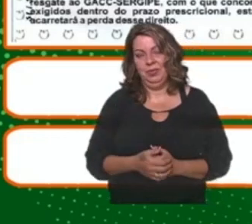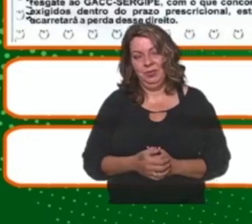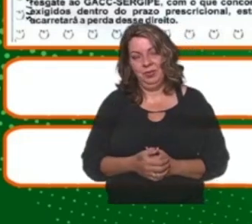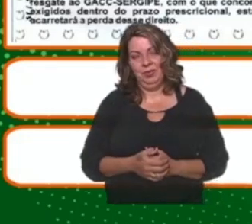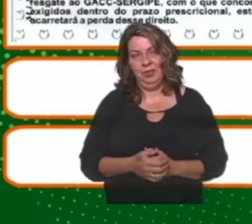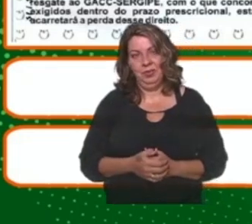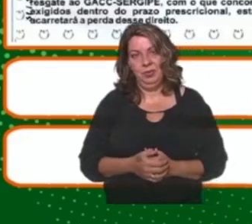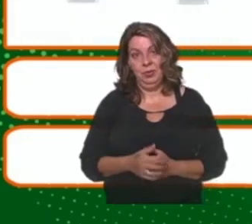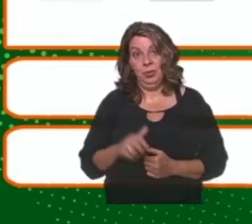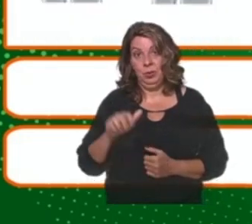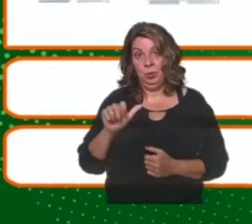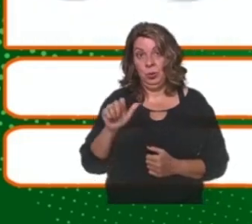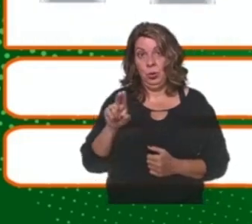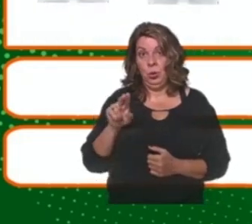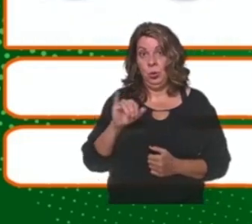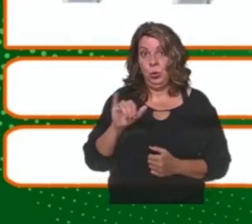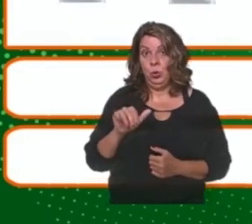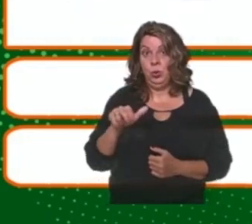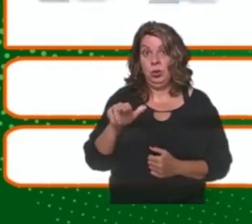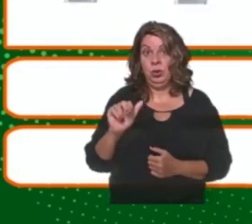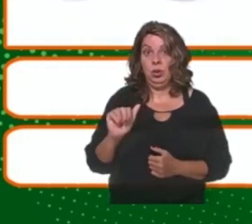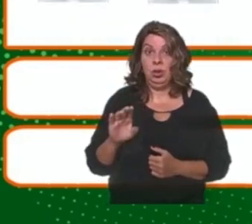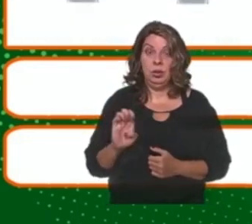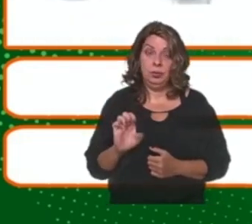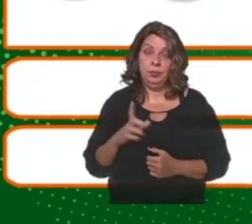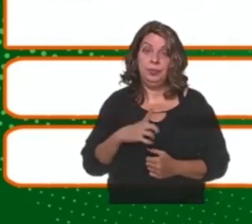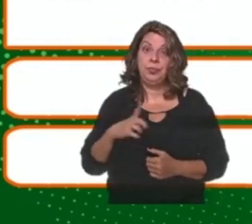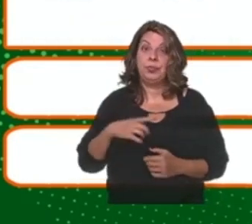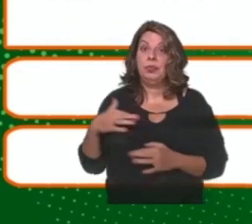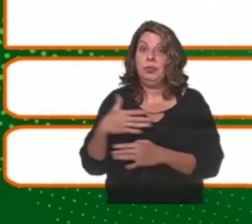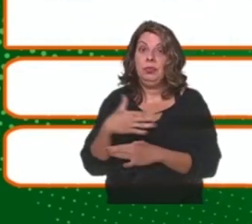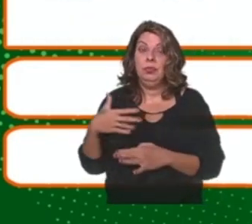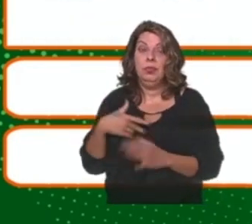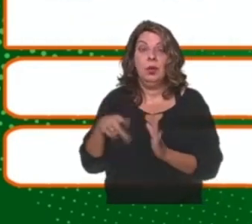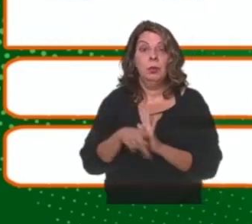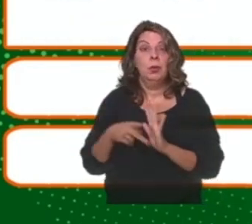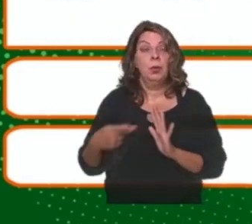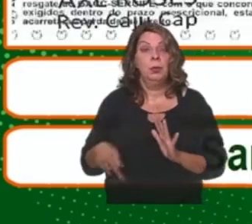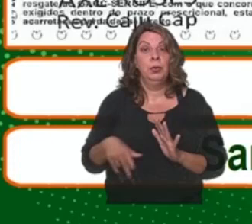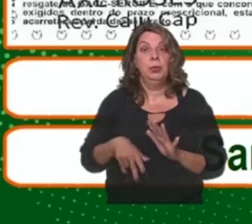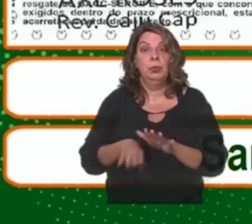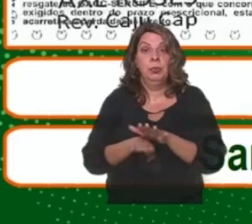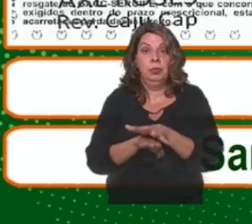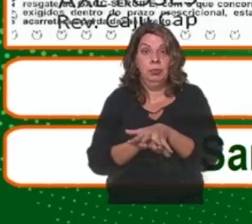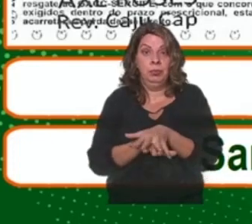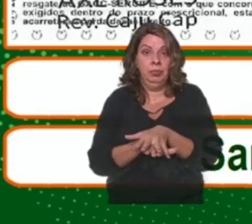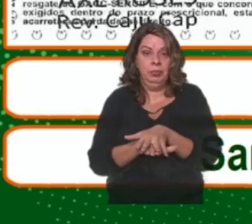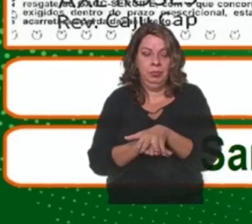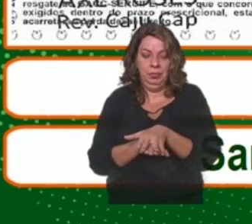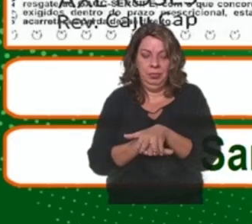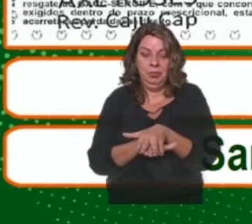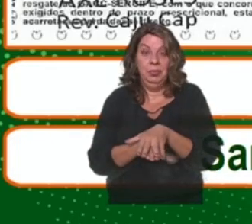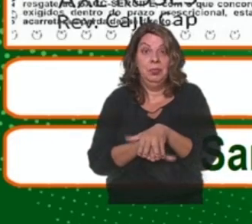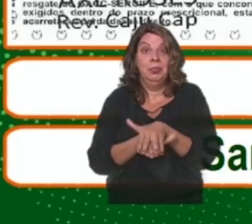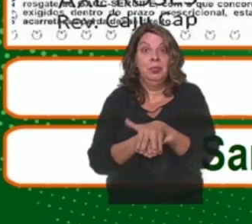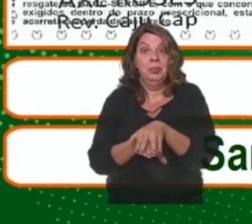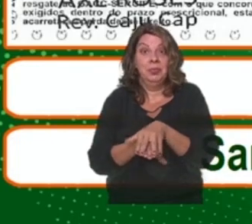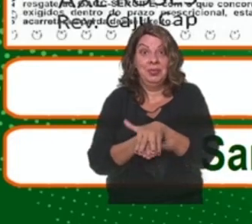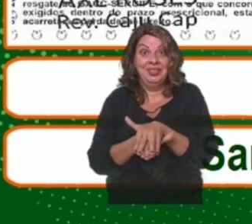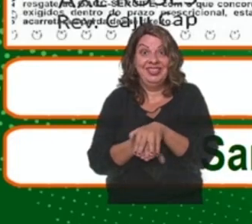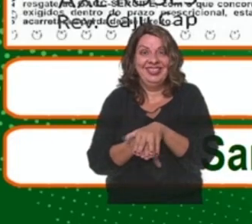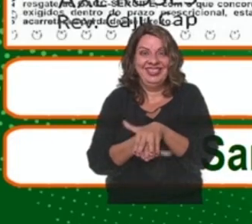105340 e a Luziane Freitas de Araújo, do centro de Pirambu, ela faturou, adquiriu com Gal aí,